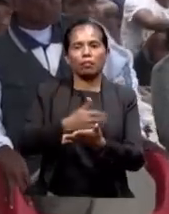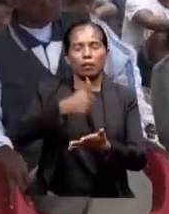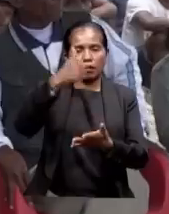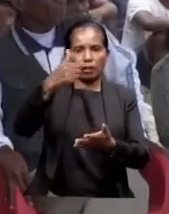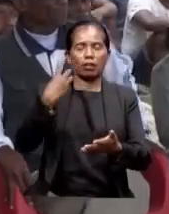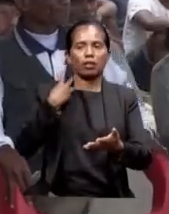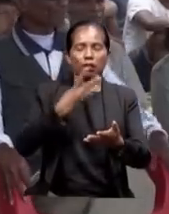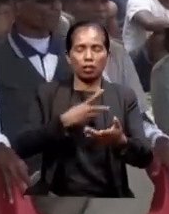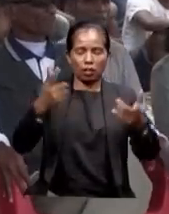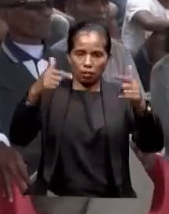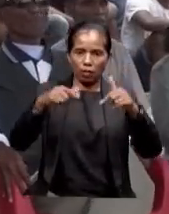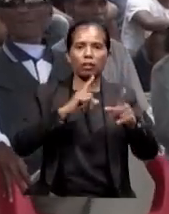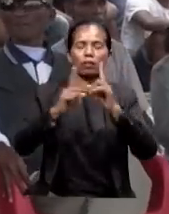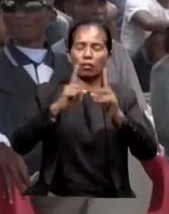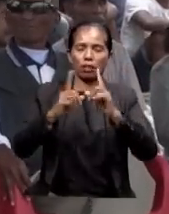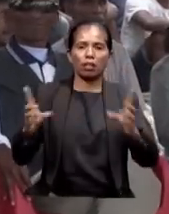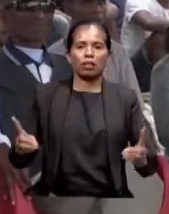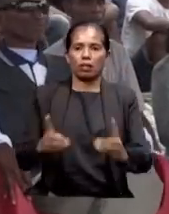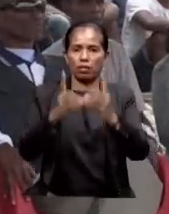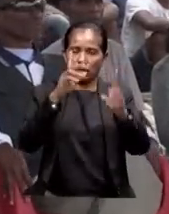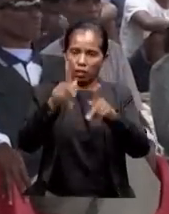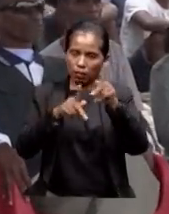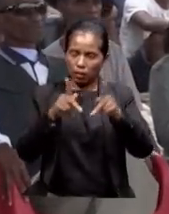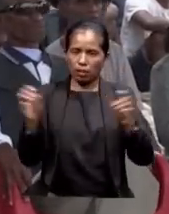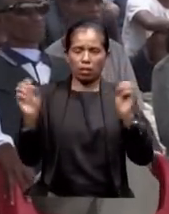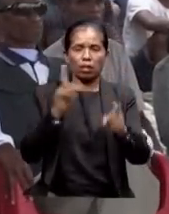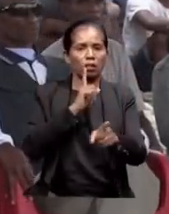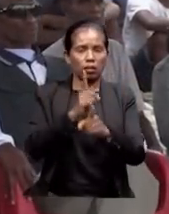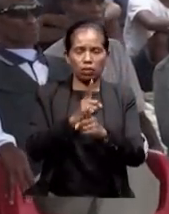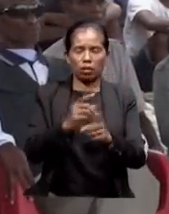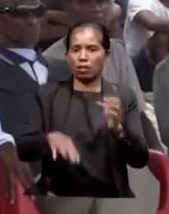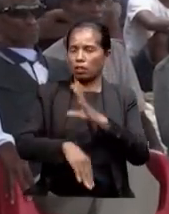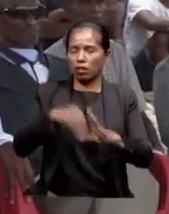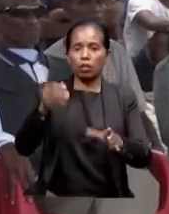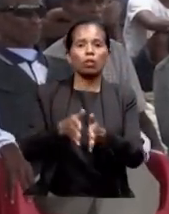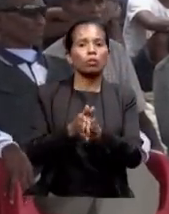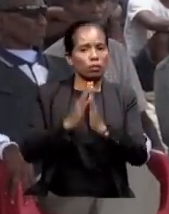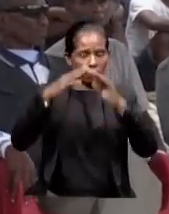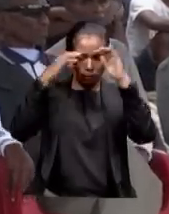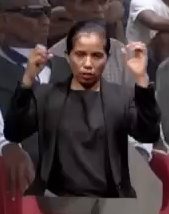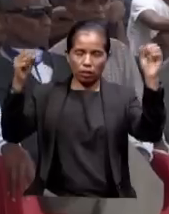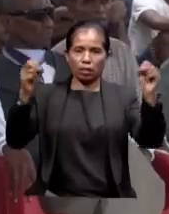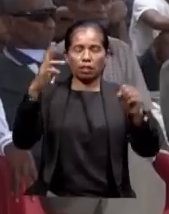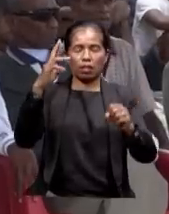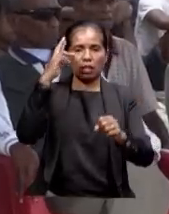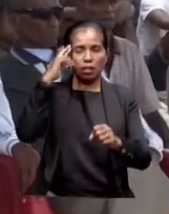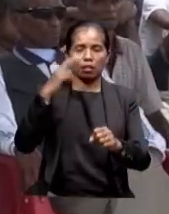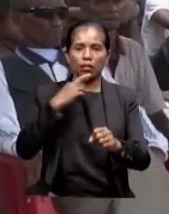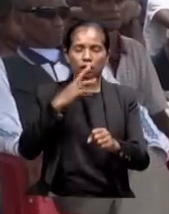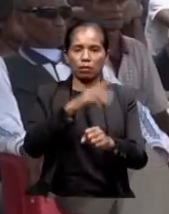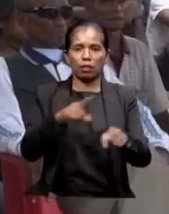mai halo asam. Asoru ema ser nebe dalos hasaitia. Usu wa presidente da republika nular komandante